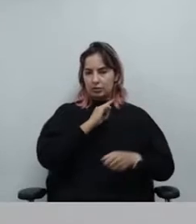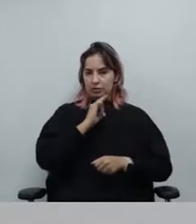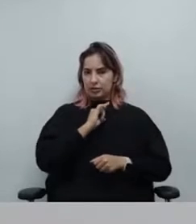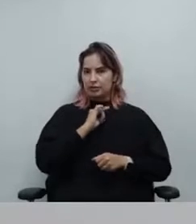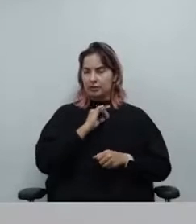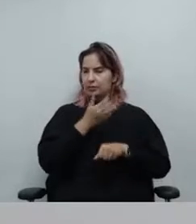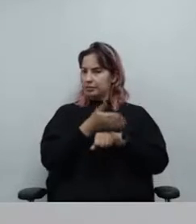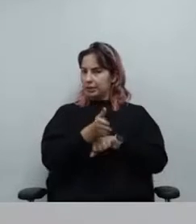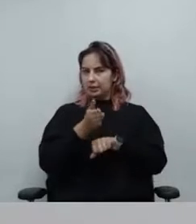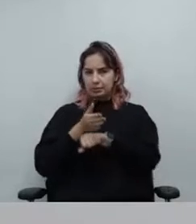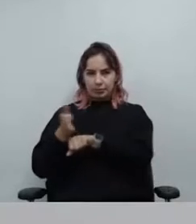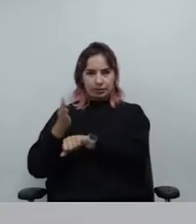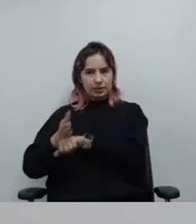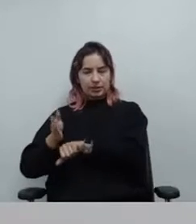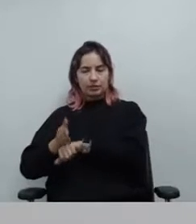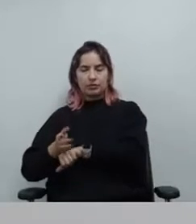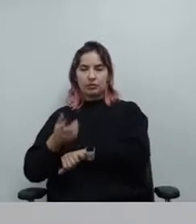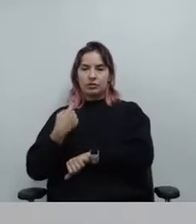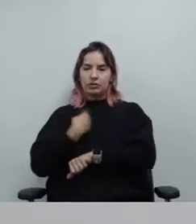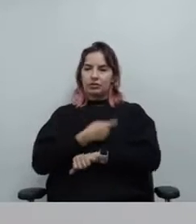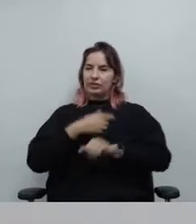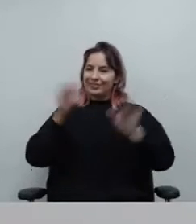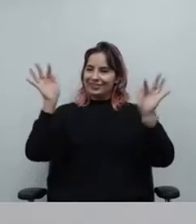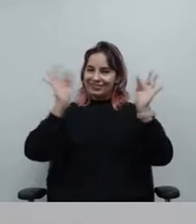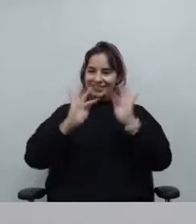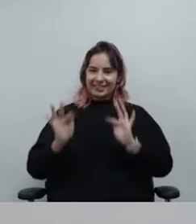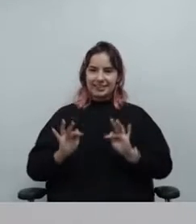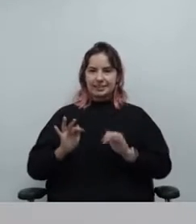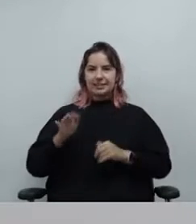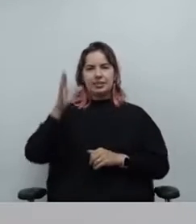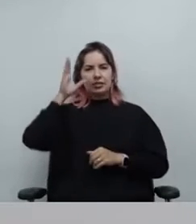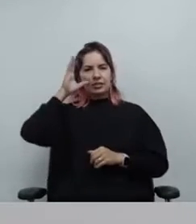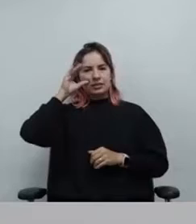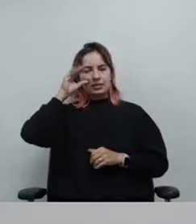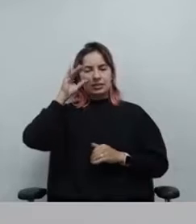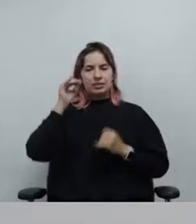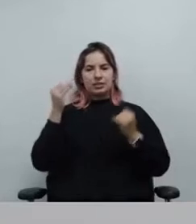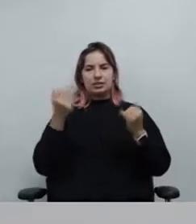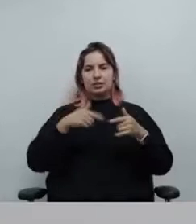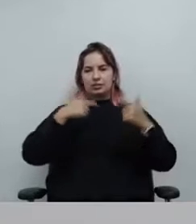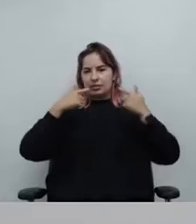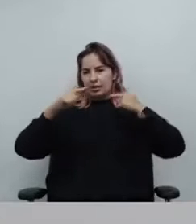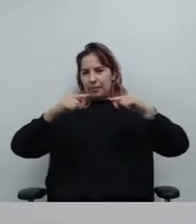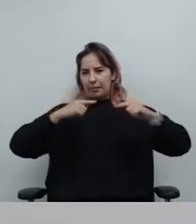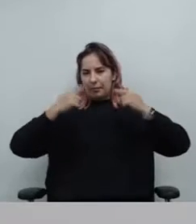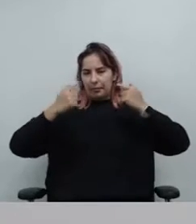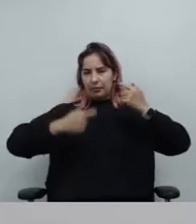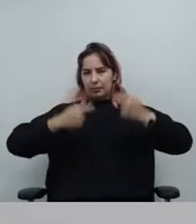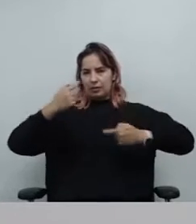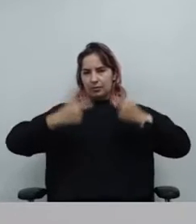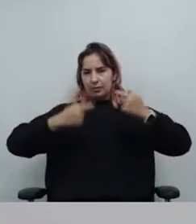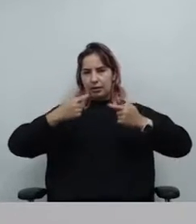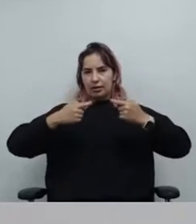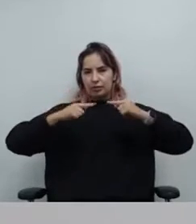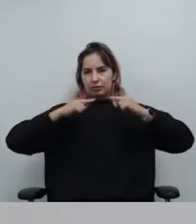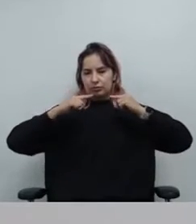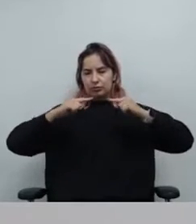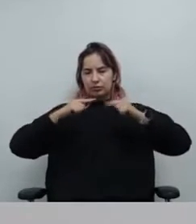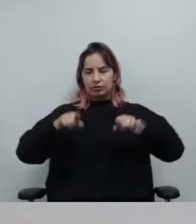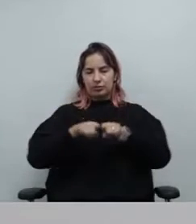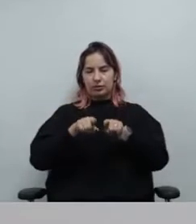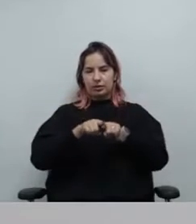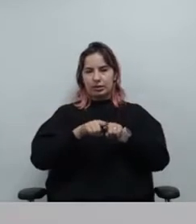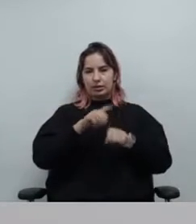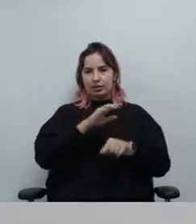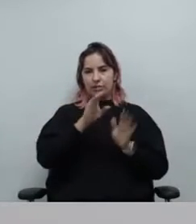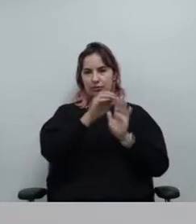que nos deixa felizes de ver um grande interesse em debate da Defensoria Pública, do futuro da Defensoria Pública. A